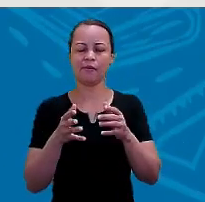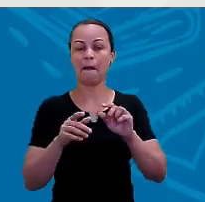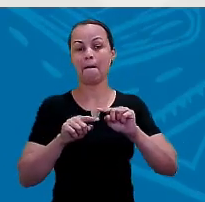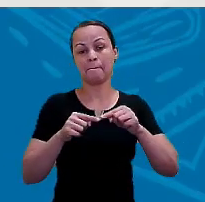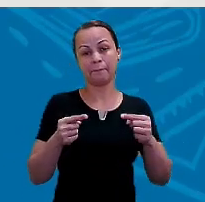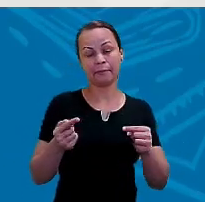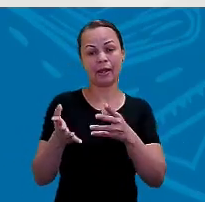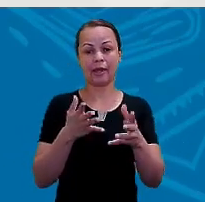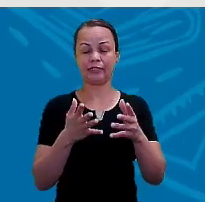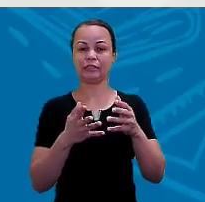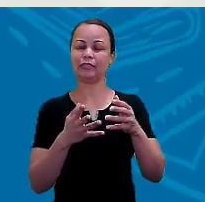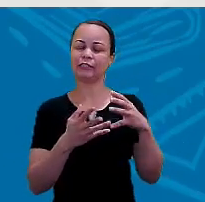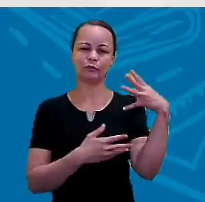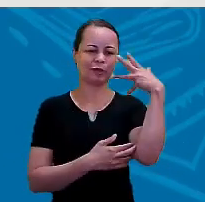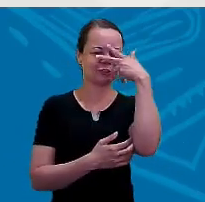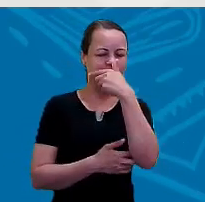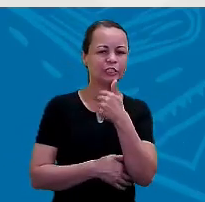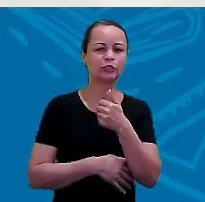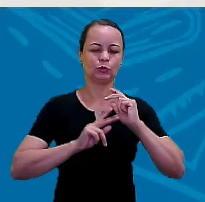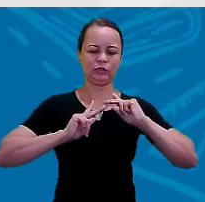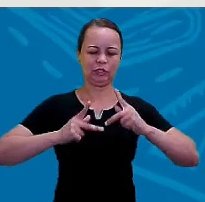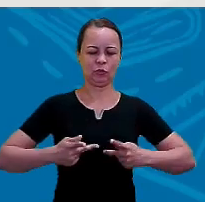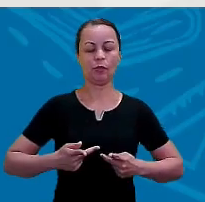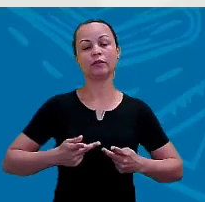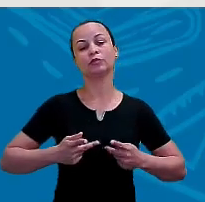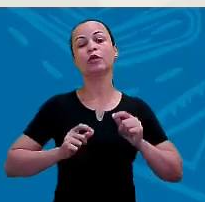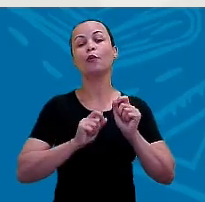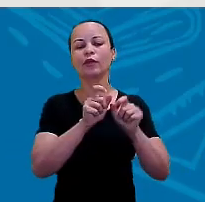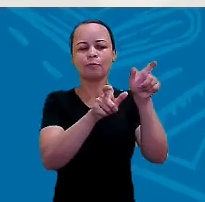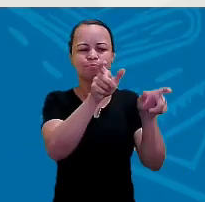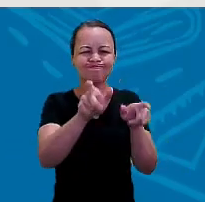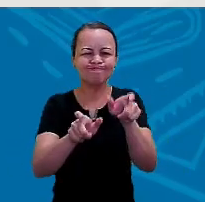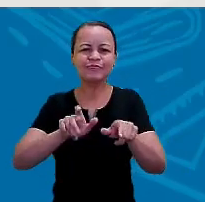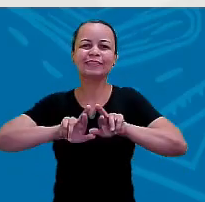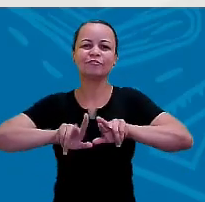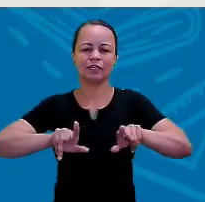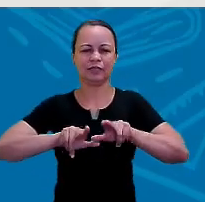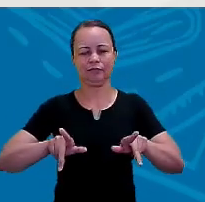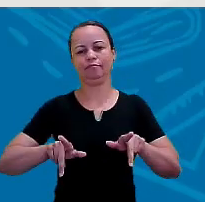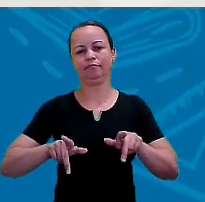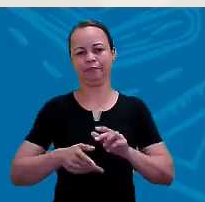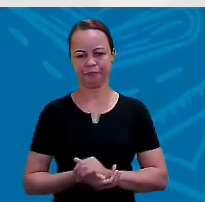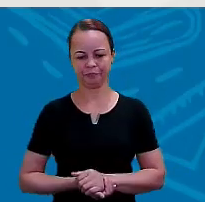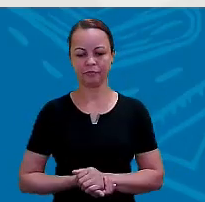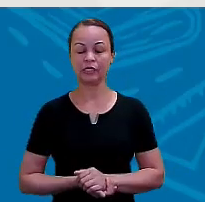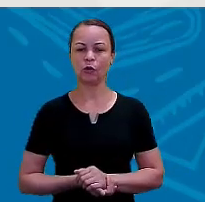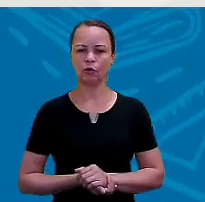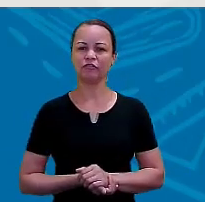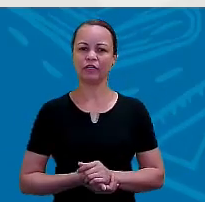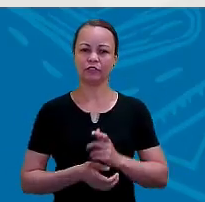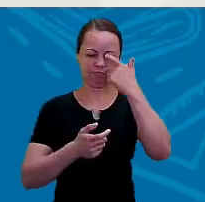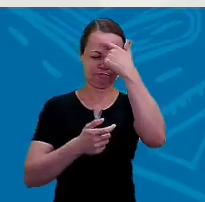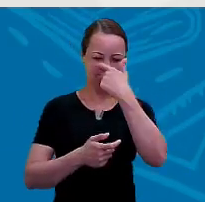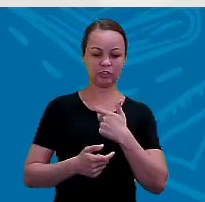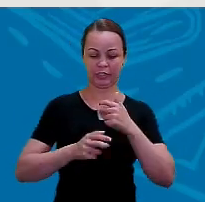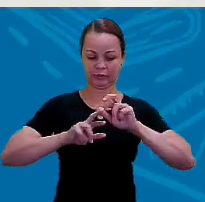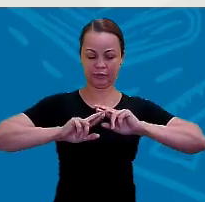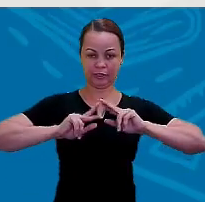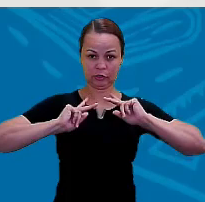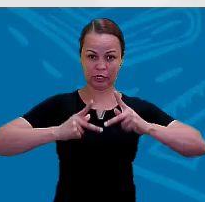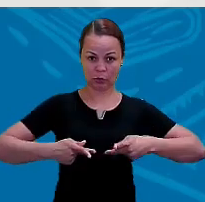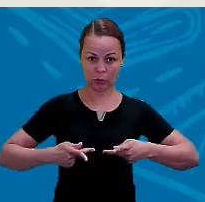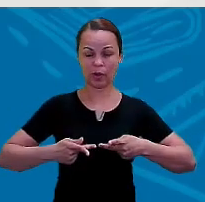ser aquilo que é mais lindo do ser humano, que são as nossas diferenças. O que faz a gente ser ser humano são as nossas diferenças. As